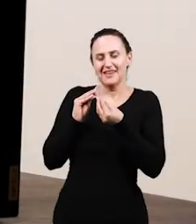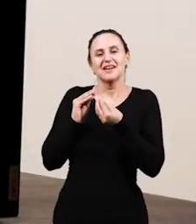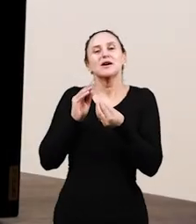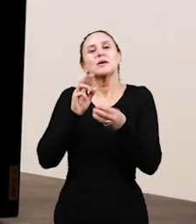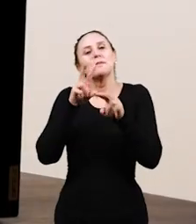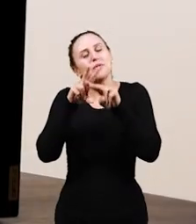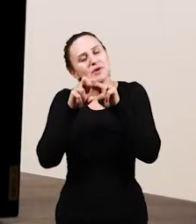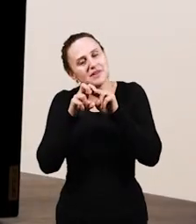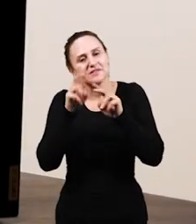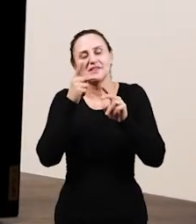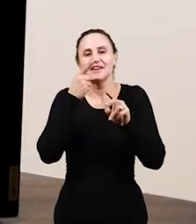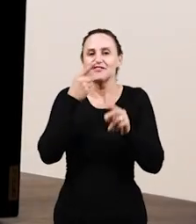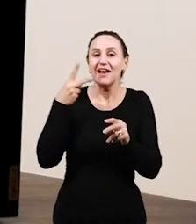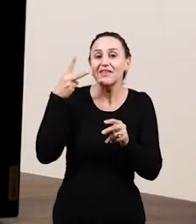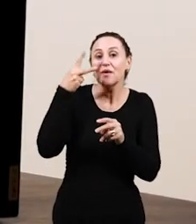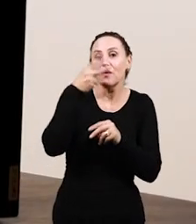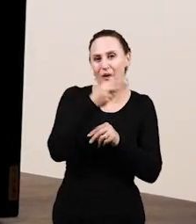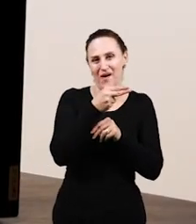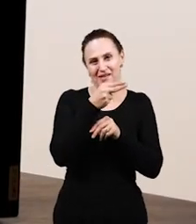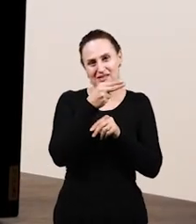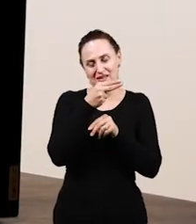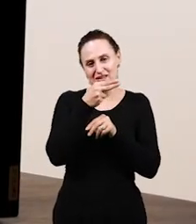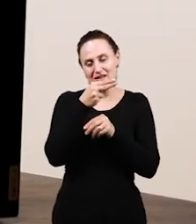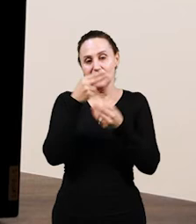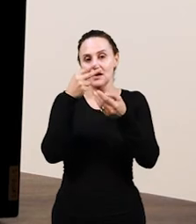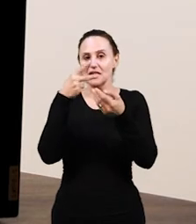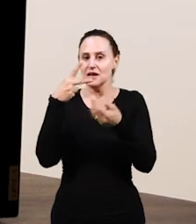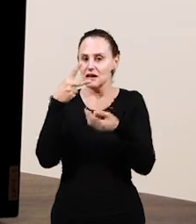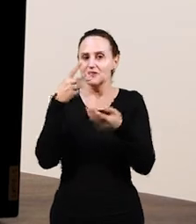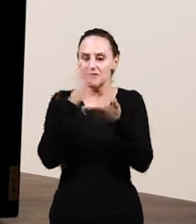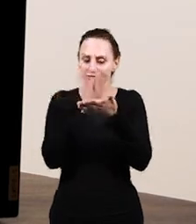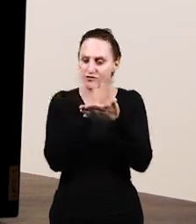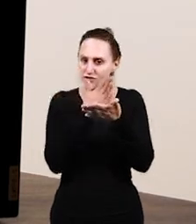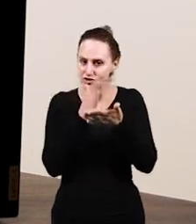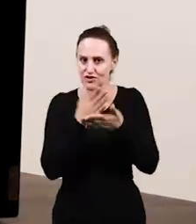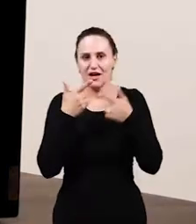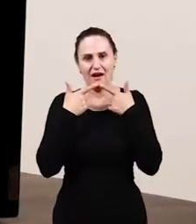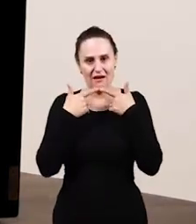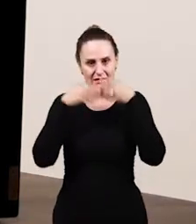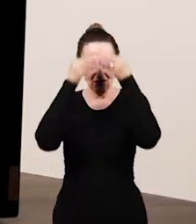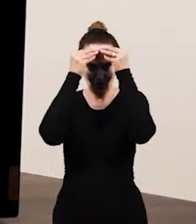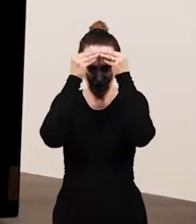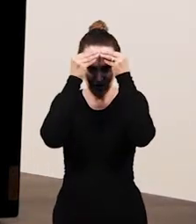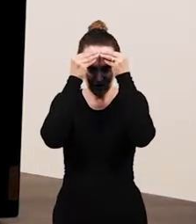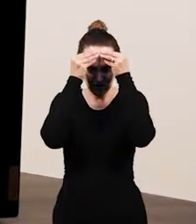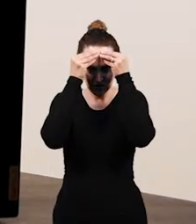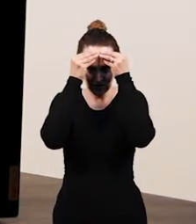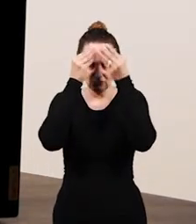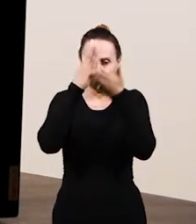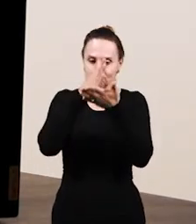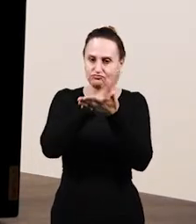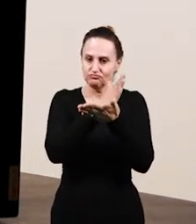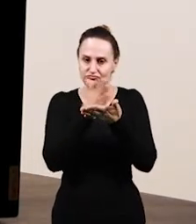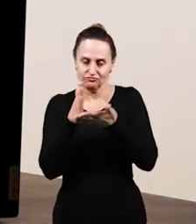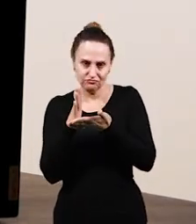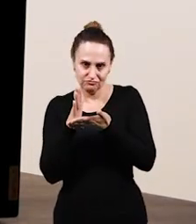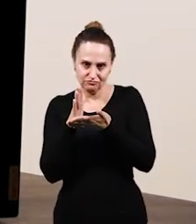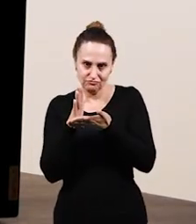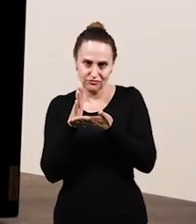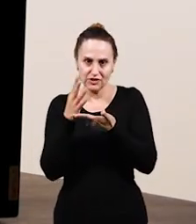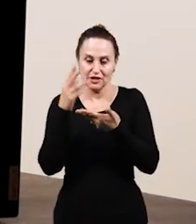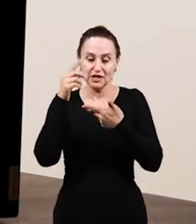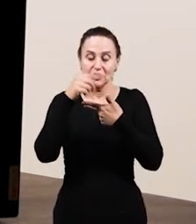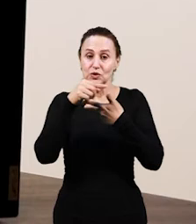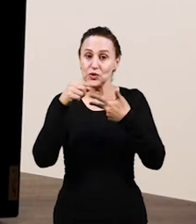corte epistemológico né porque ele vai dividir a linguagem dois duas partes né Aliás ele disse que são partes